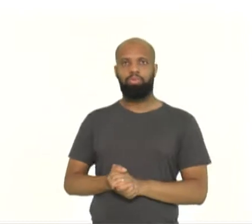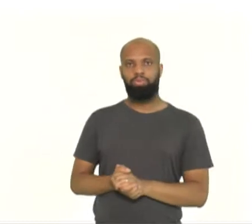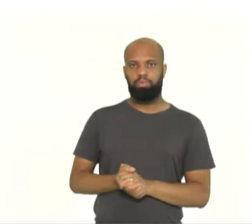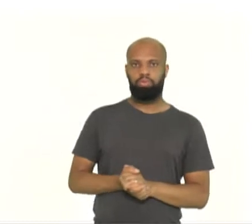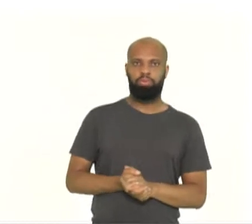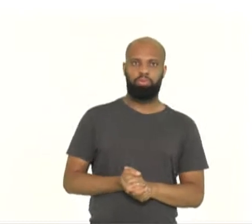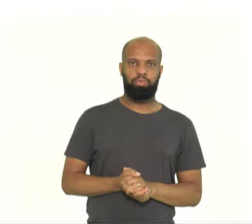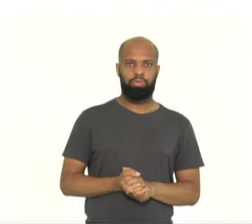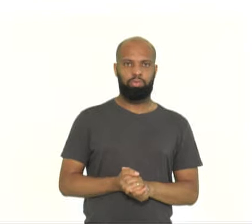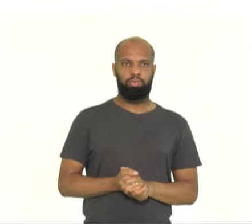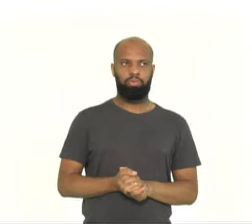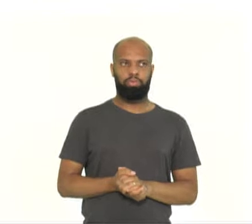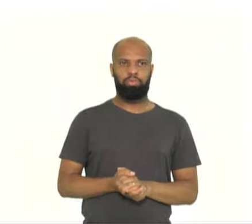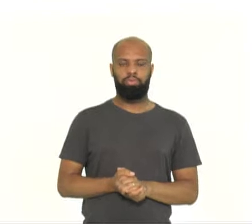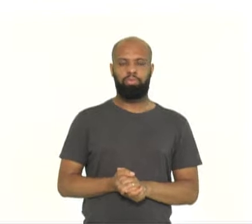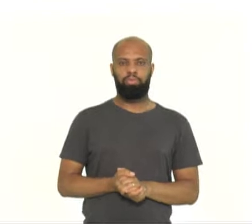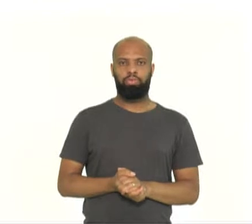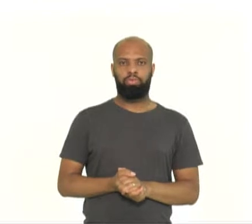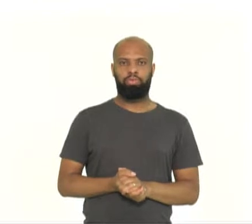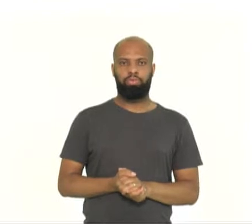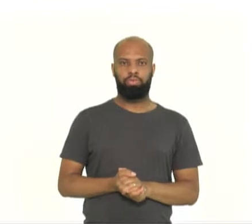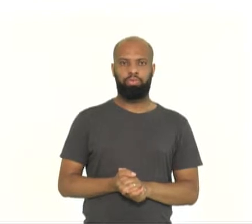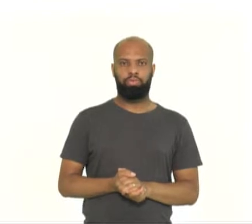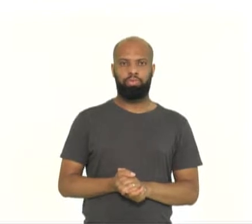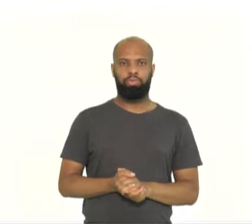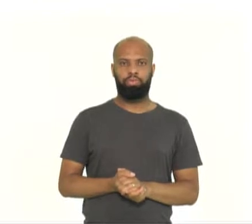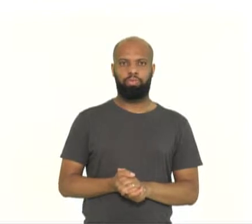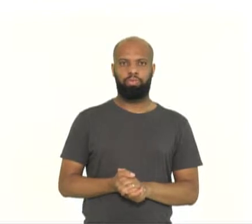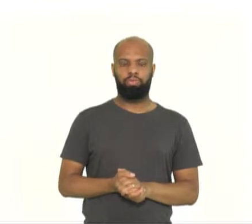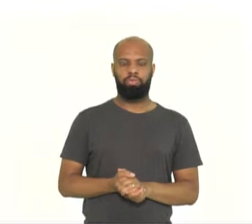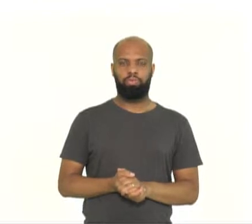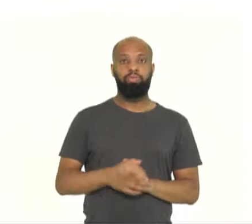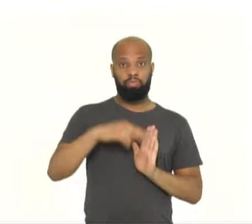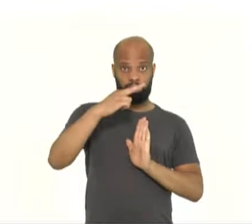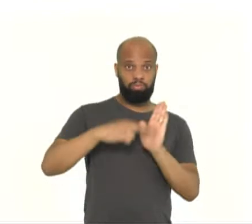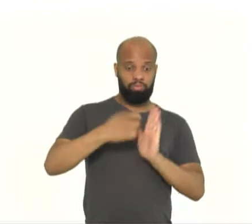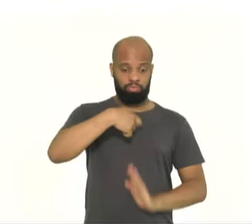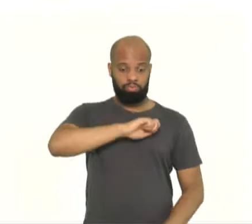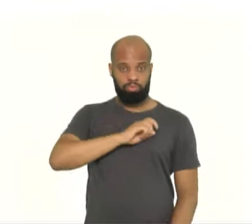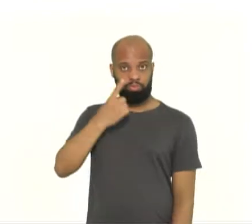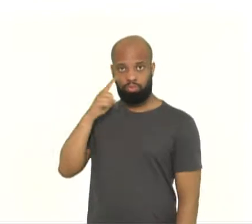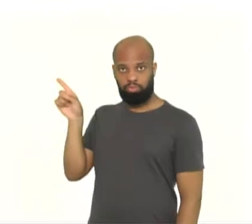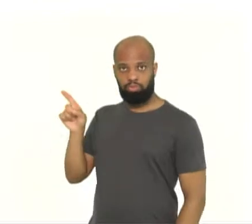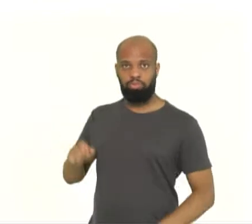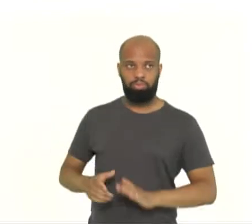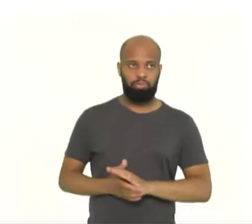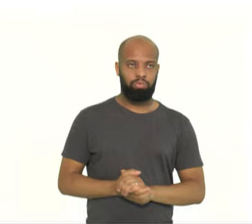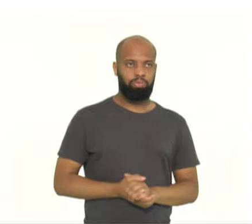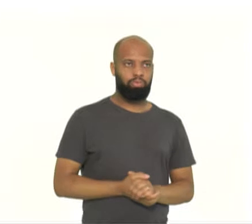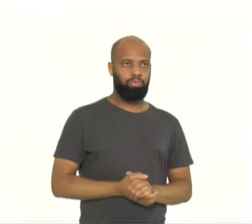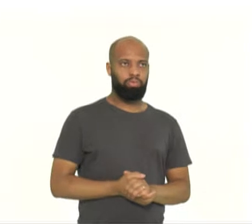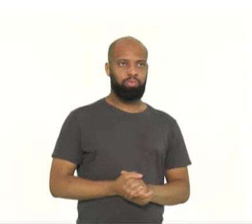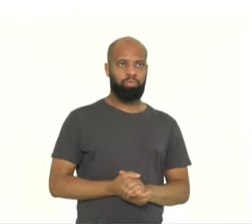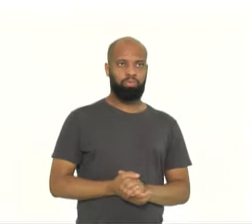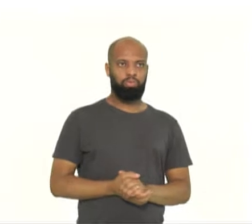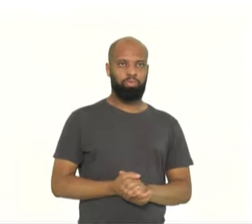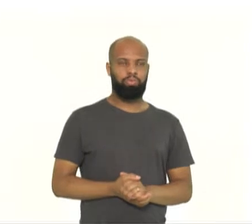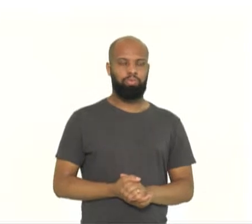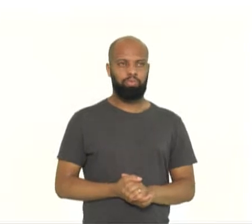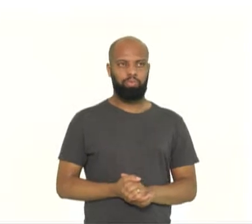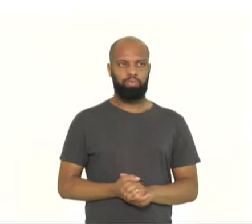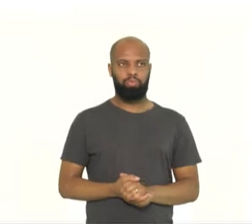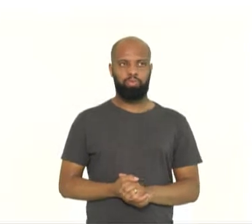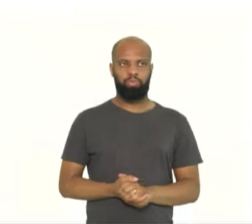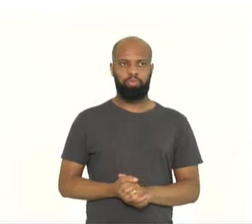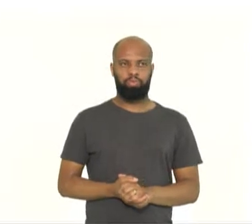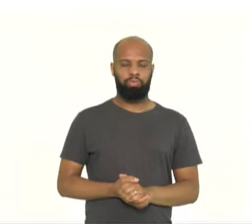me he sentido muy bien en los últimos días. Hace una semana fui a practicar deporte a un lugar muy frío. Un